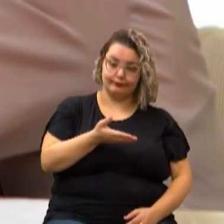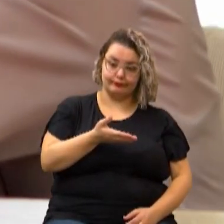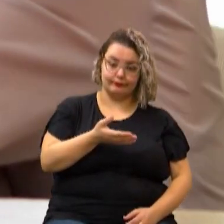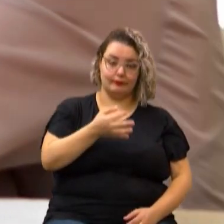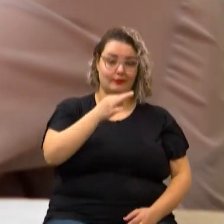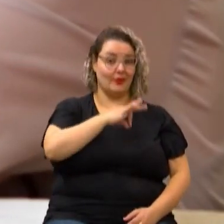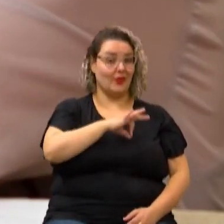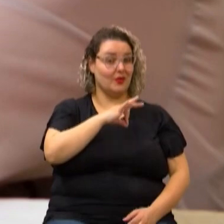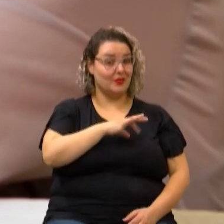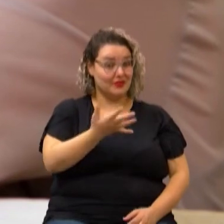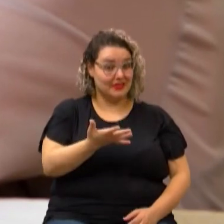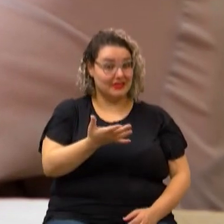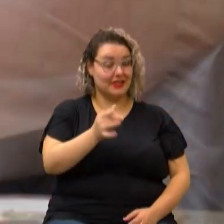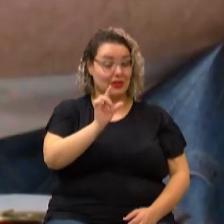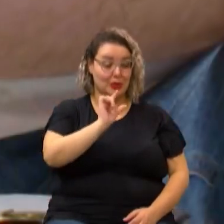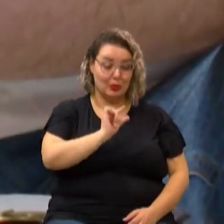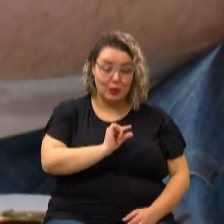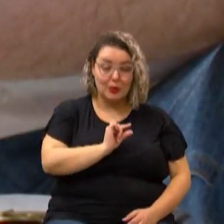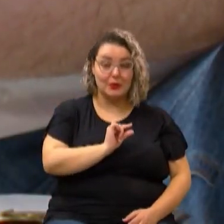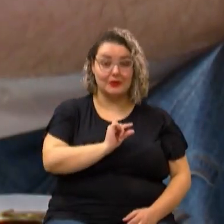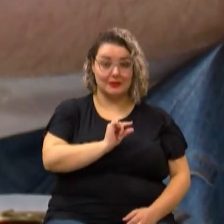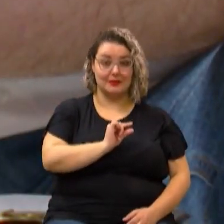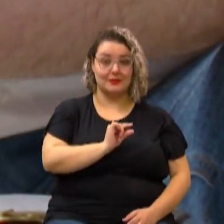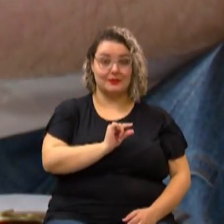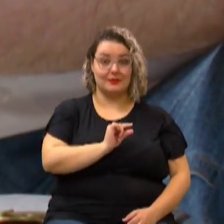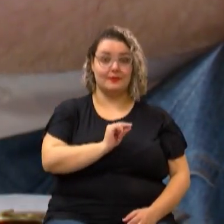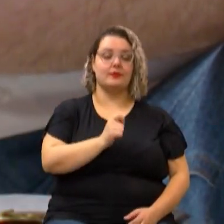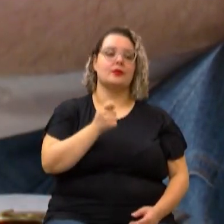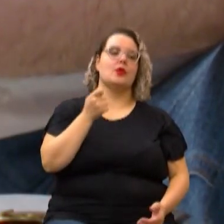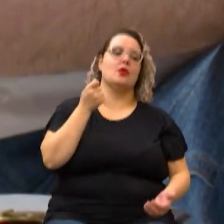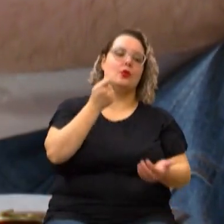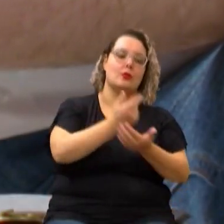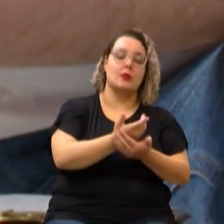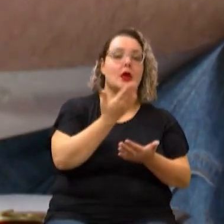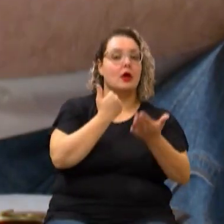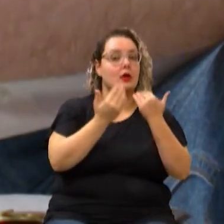efeito inflacionário. E quando nós não conseguimos aqui,